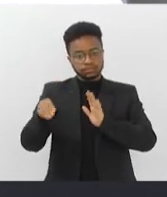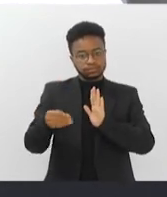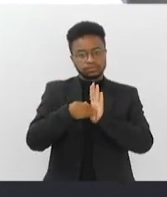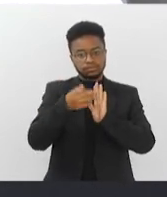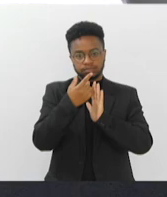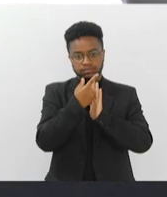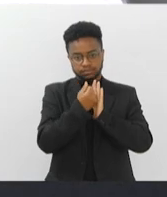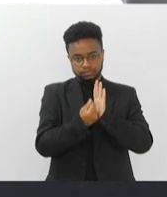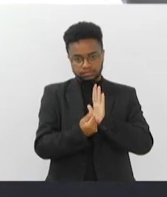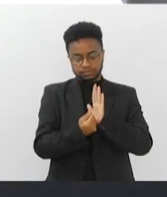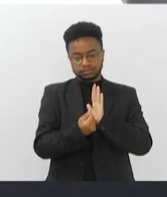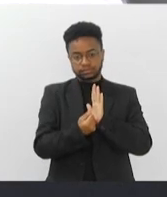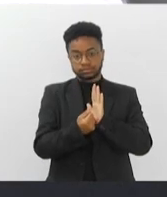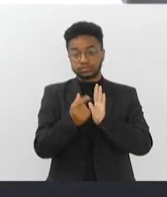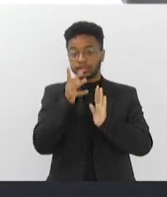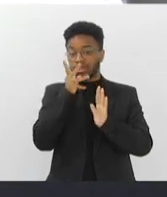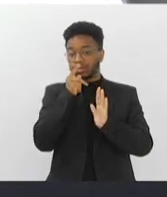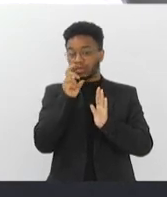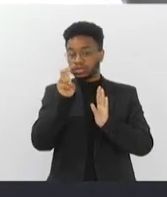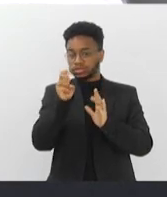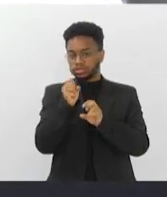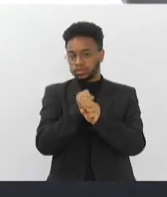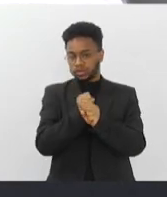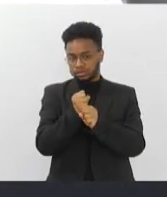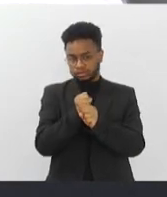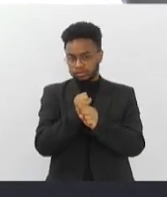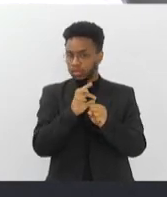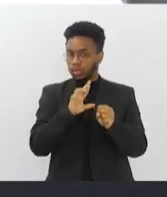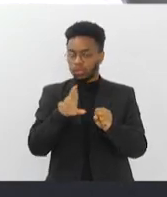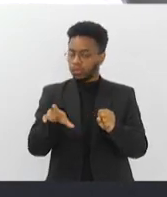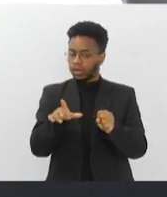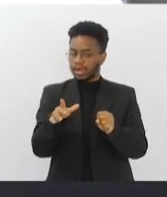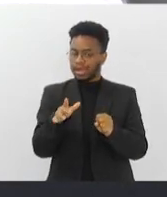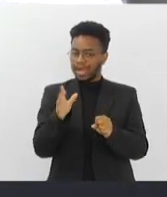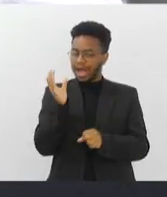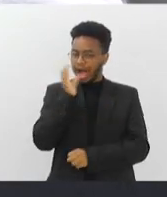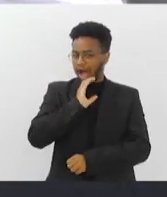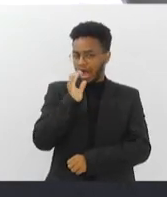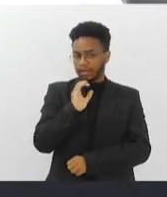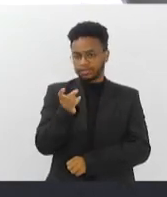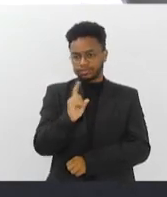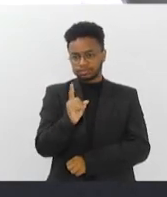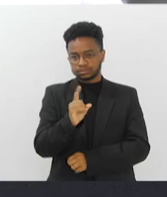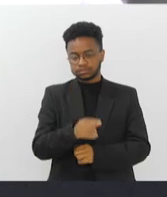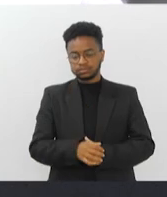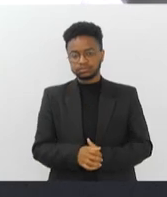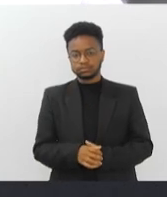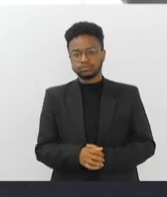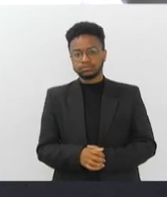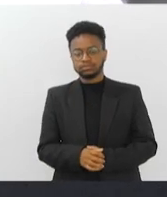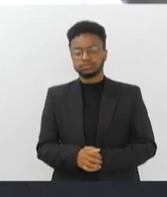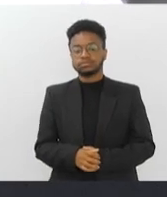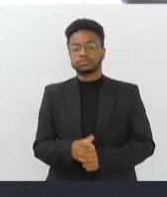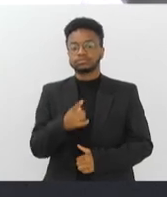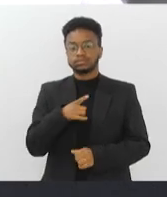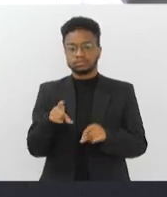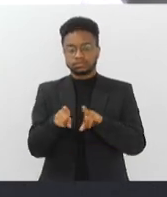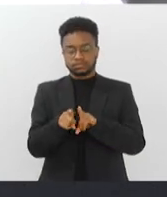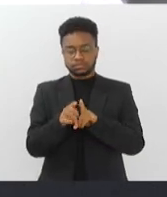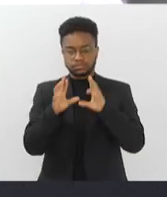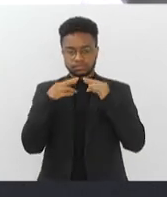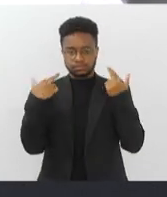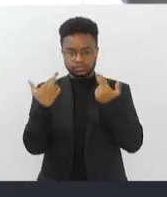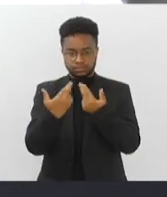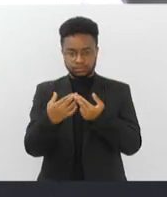orçamentariamente. 5 anos. Então, não nasceu da noite para o dia. Houve uma reunião no Colégio de